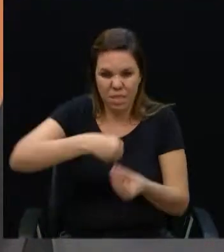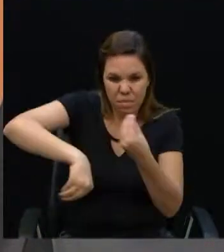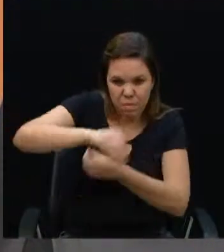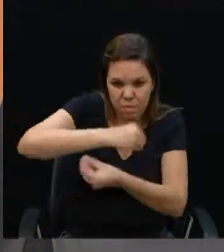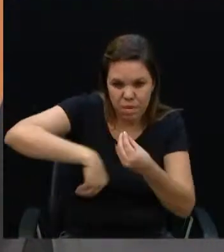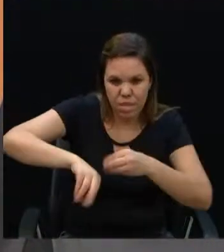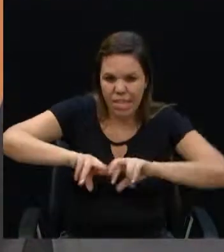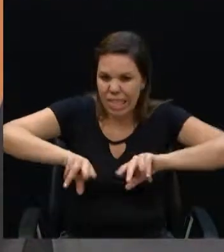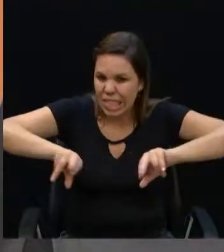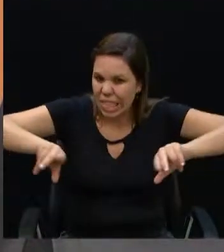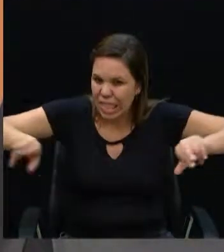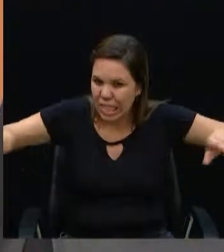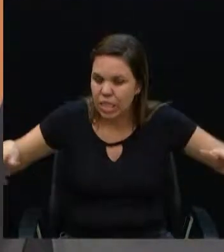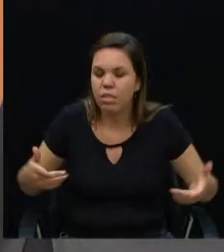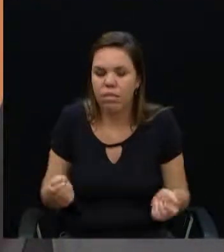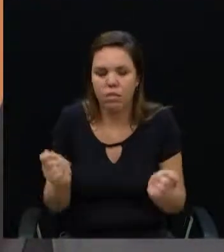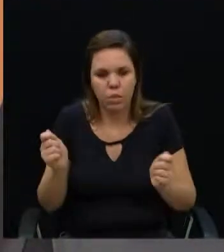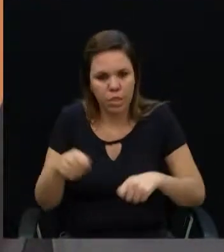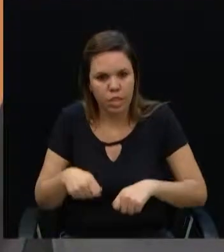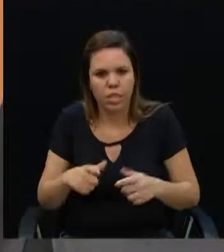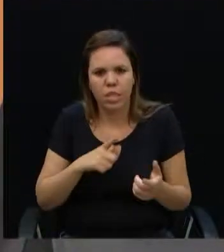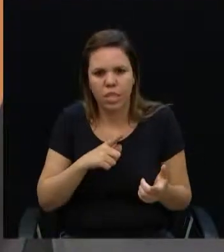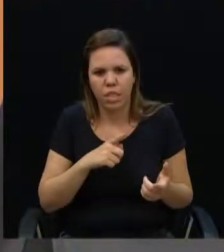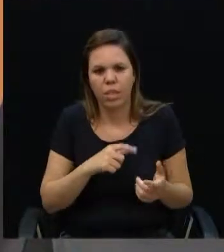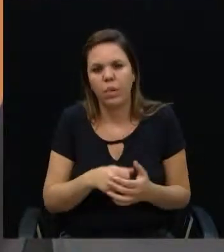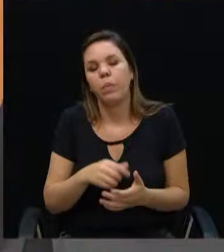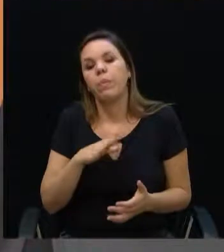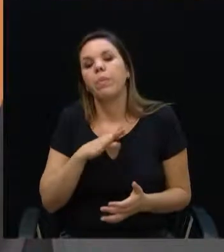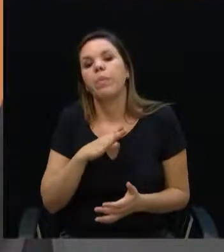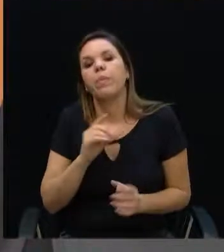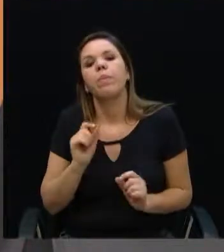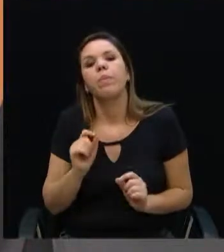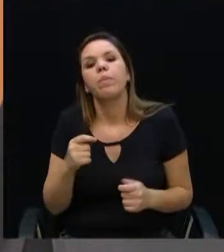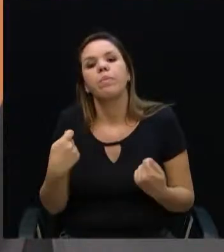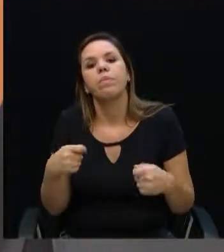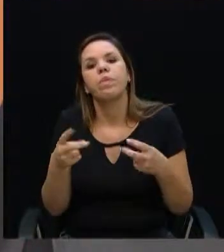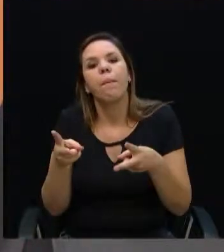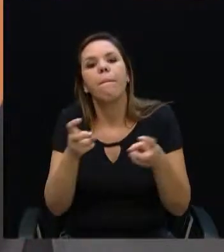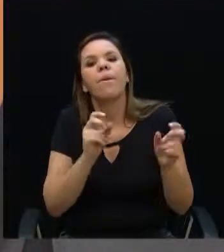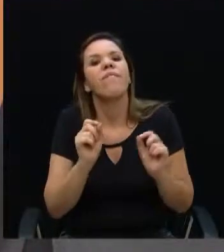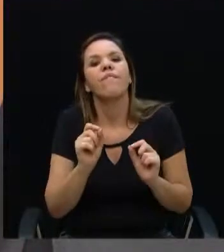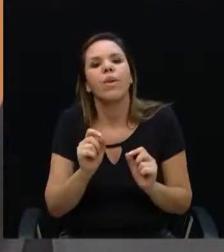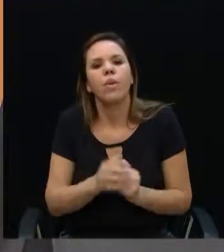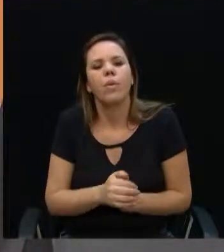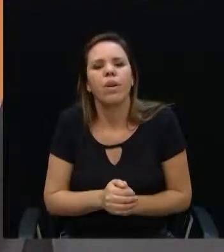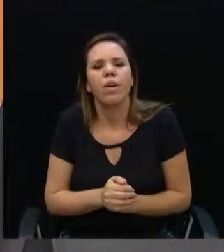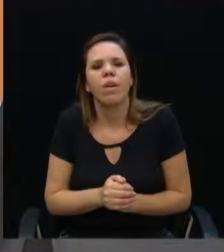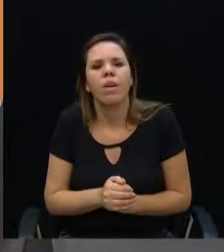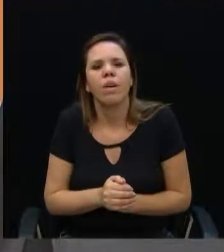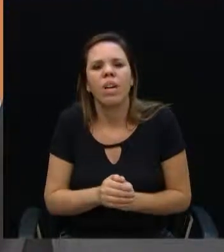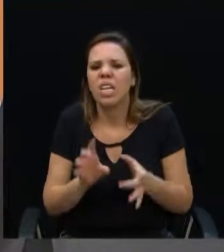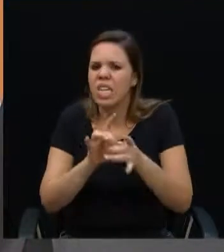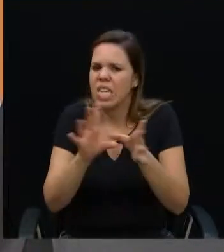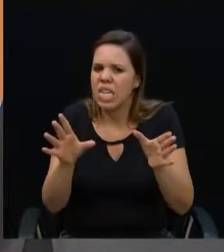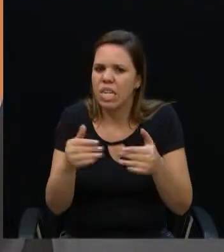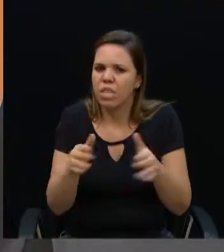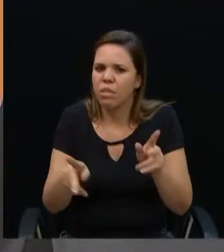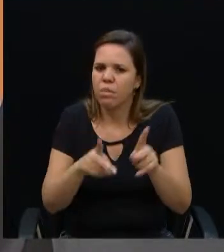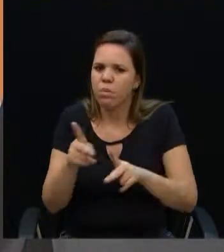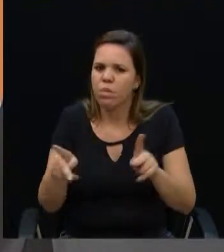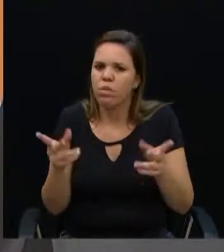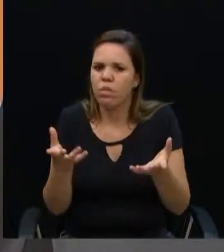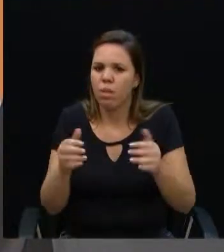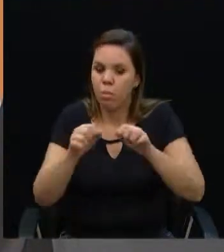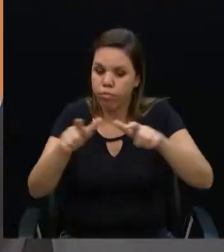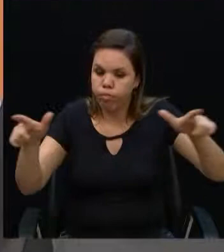com zoneamento bem mais claro, sintético, uma cidade que prevê, né, um livre-arbítrio de utilização